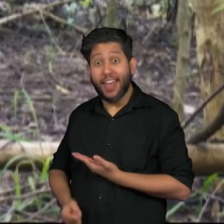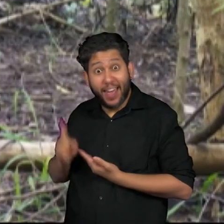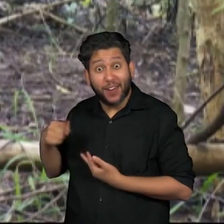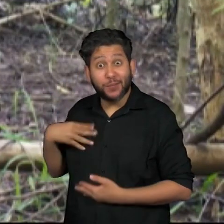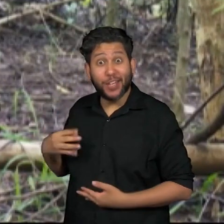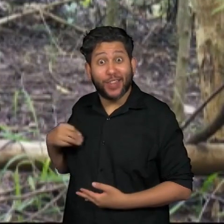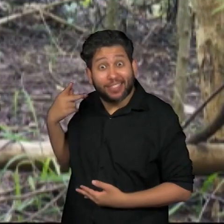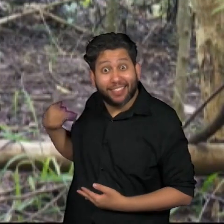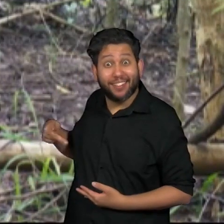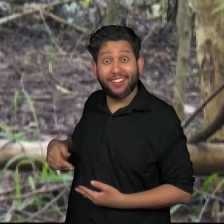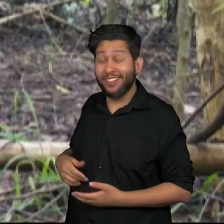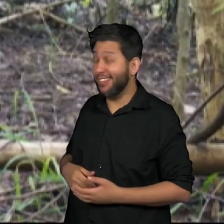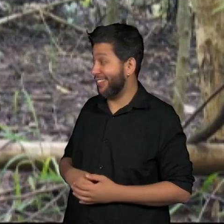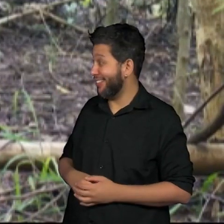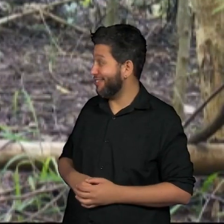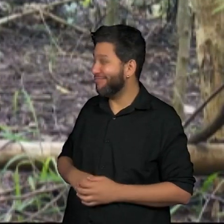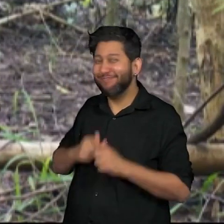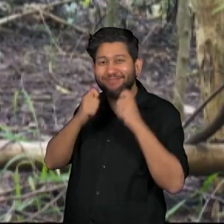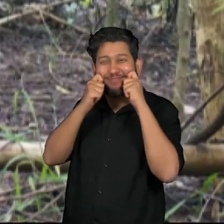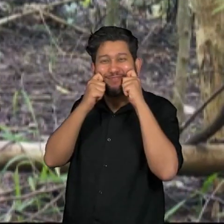dela.